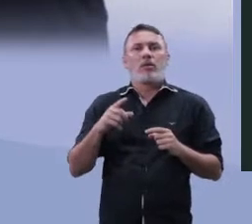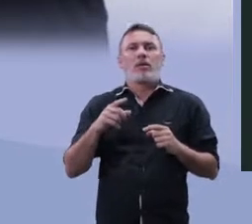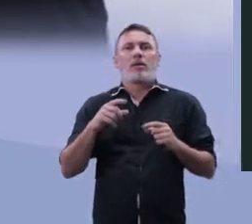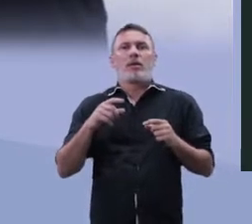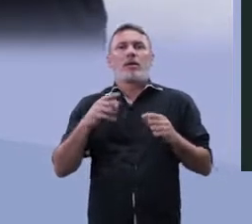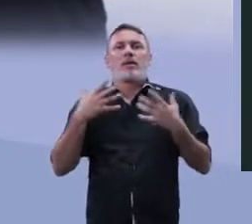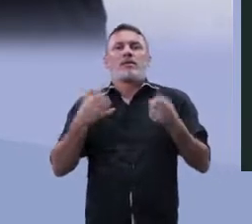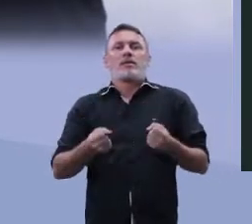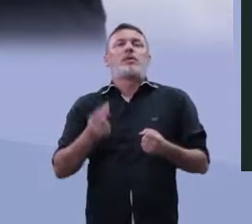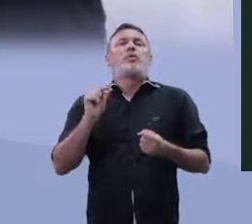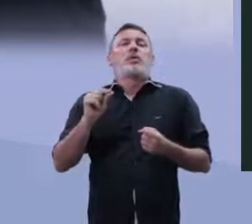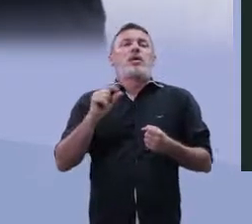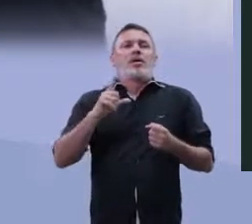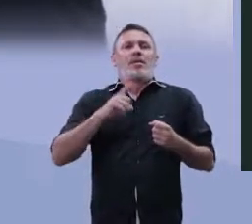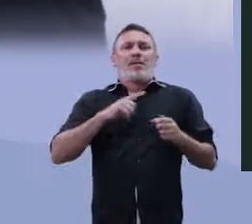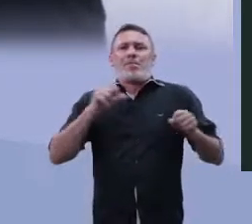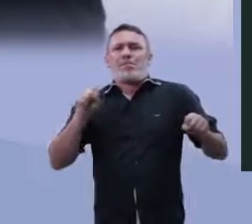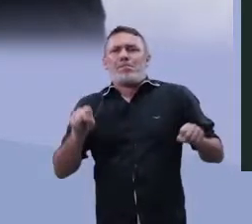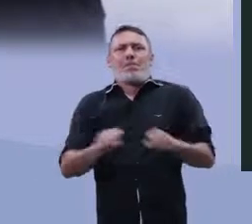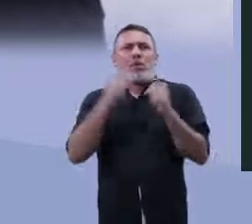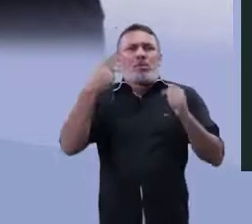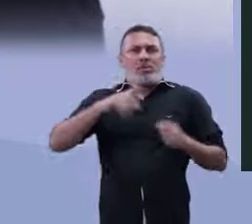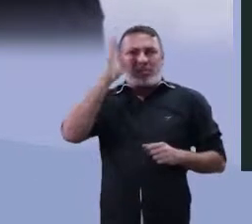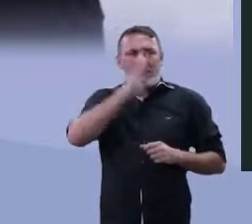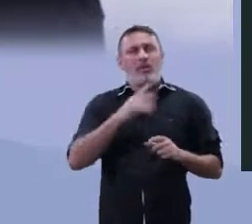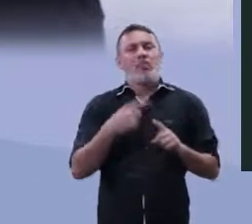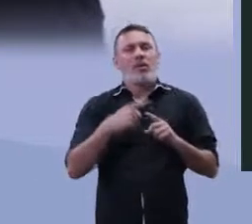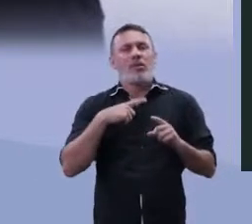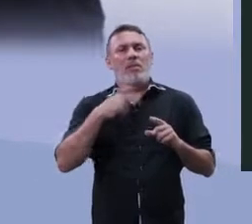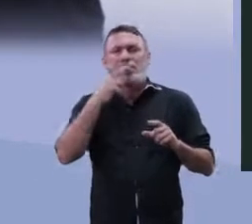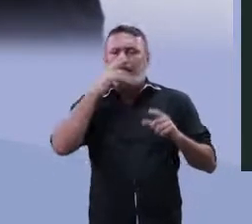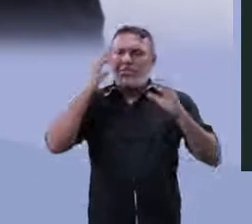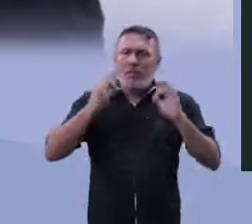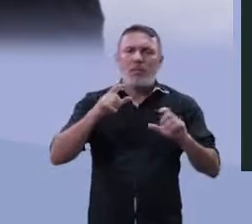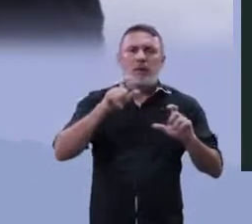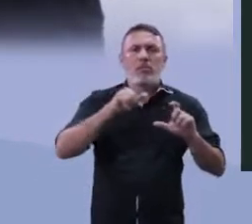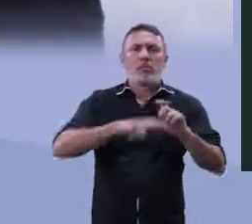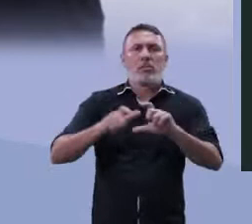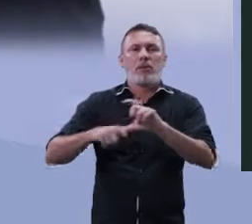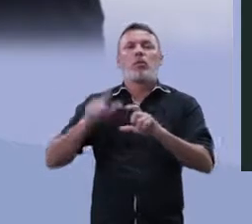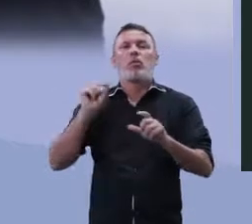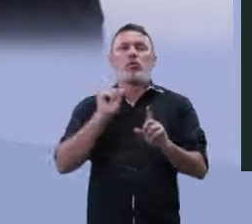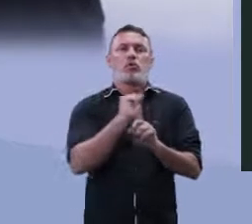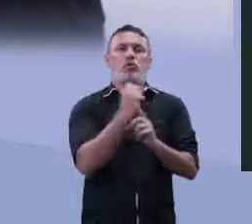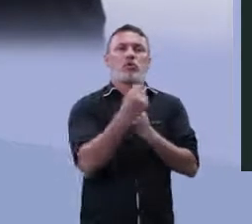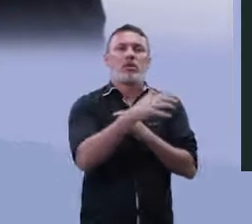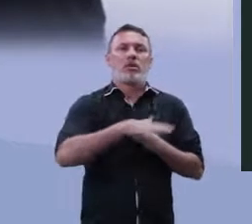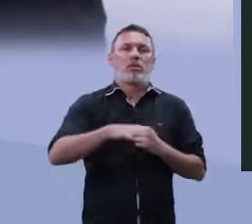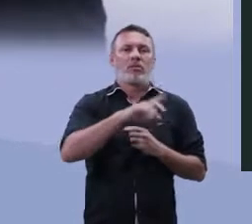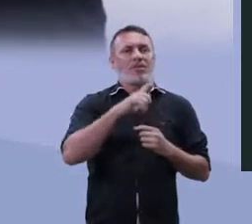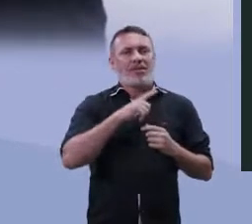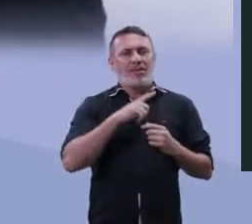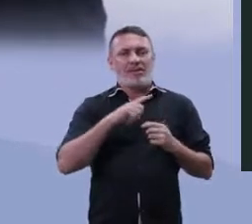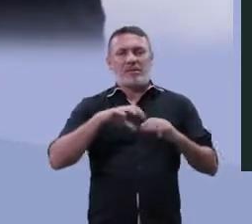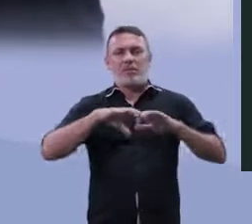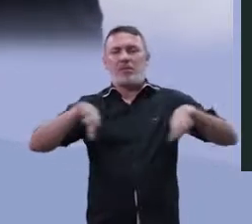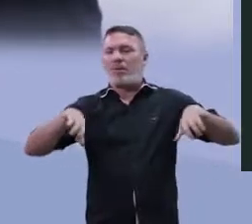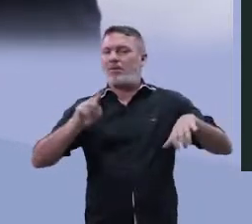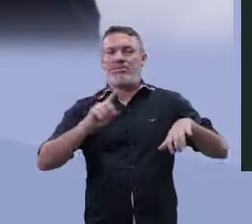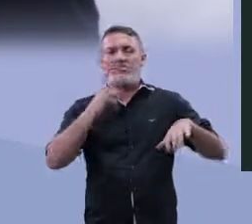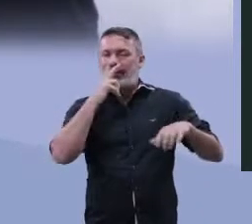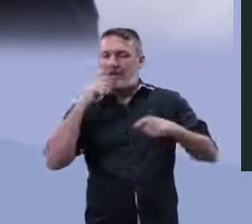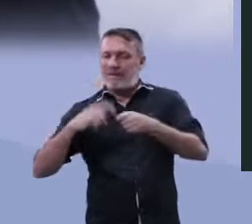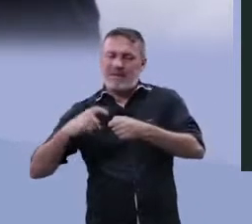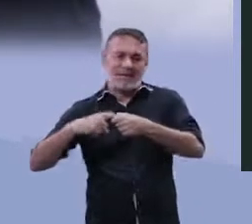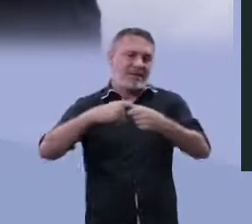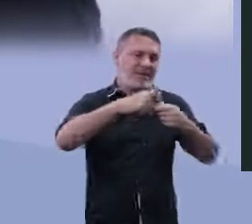um verdadeiro processo de ruptura no Brasil, dado o elevado grau de dependência entre as diferentes classes sociais. Tá? Então,